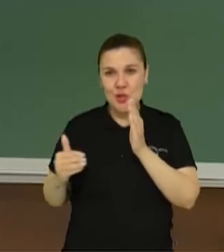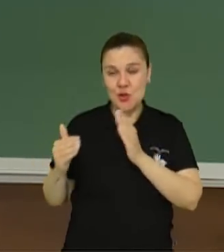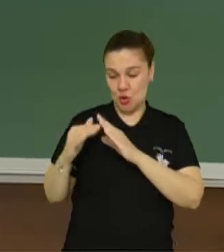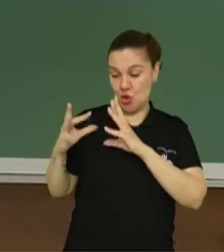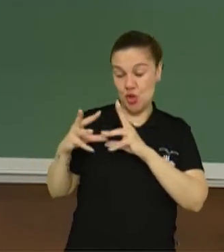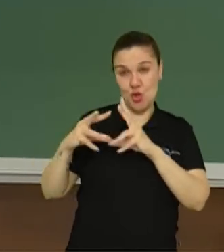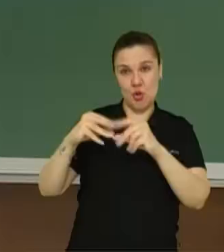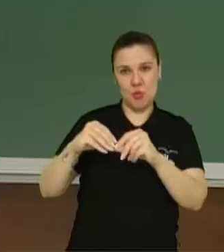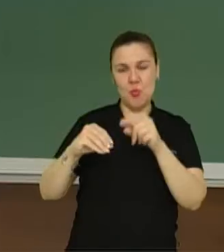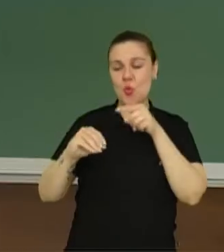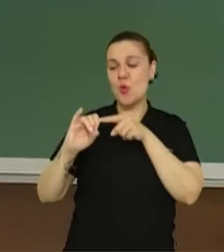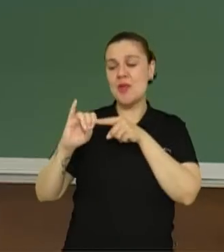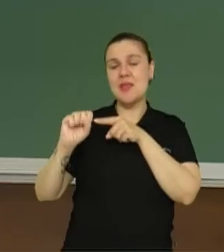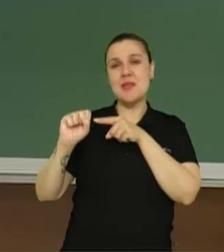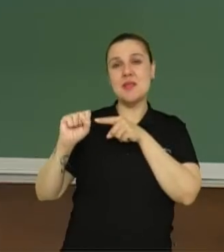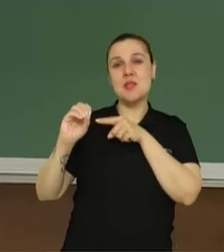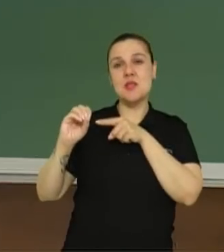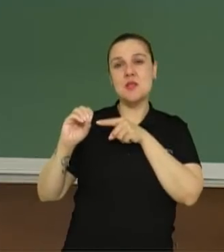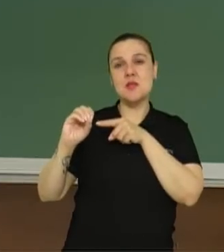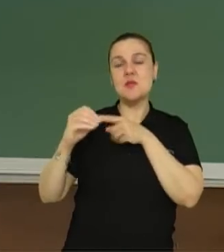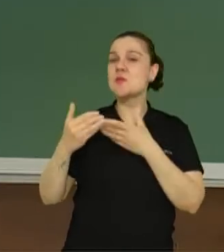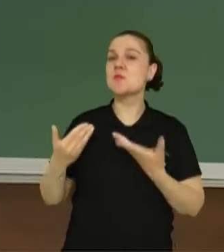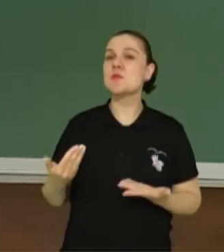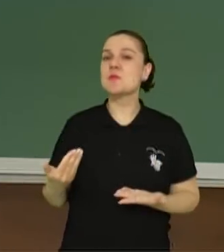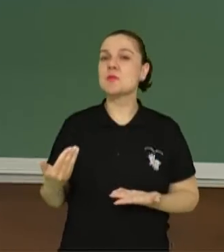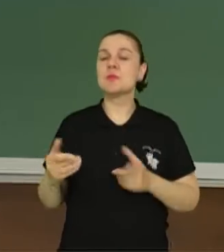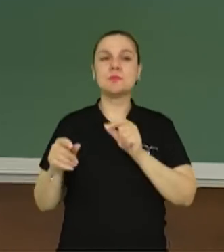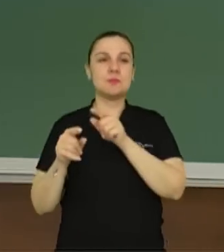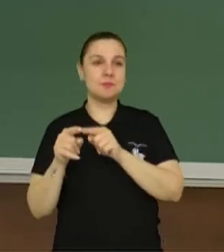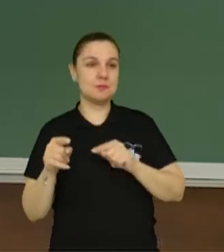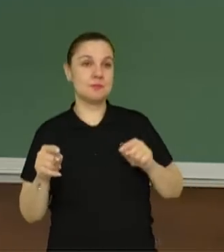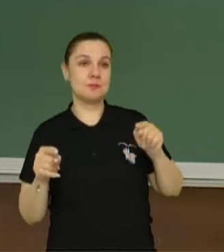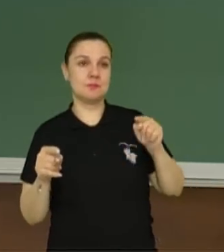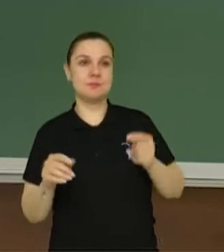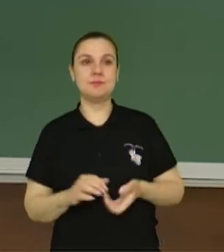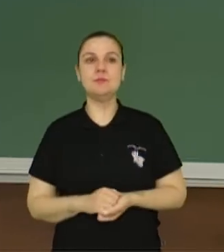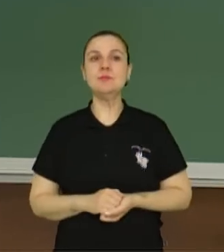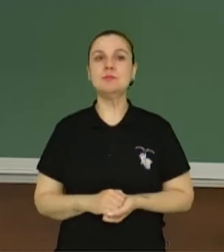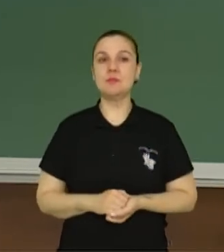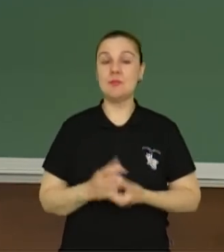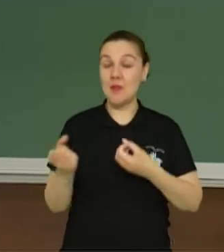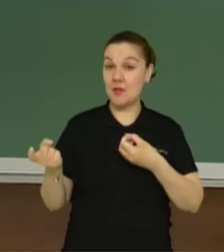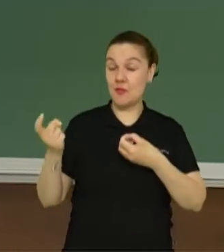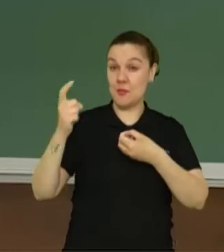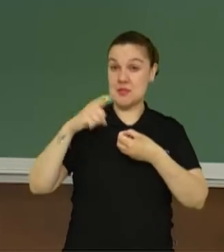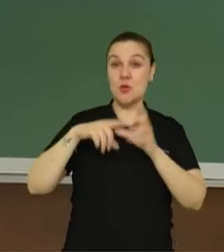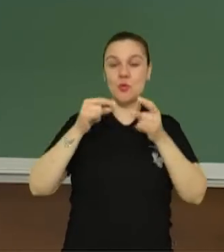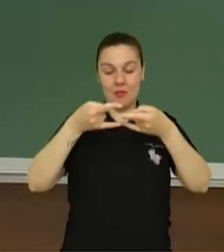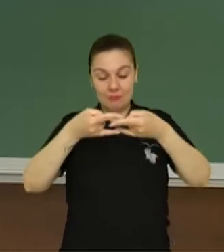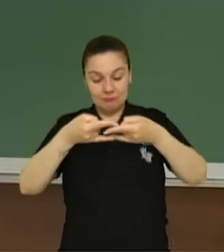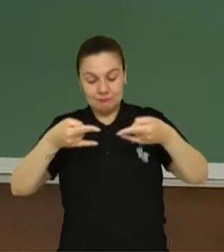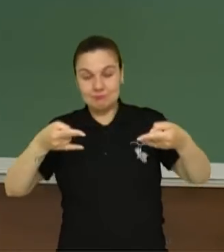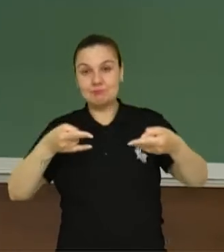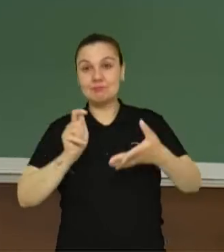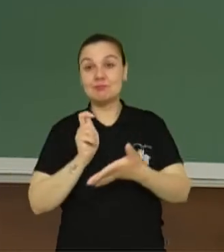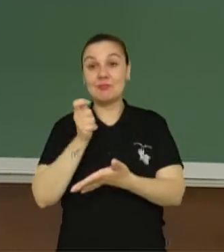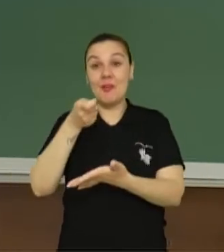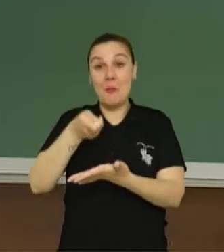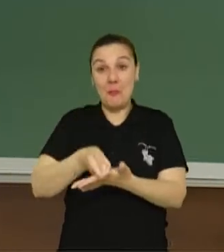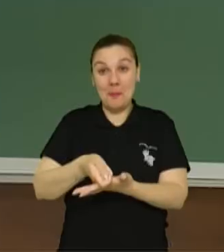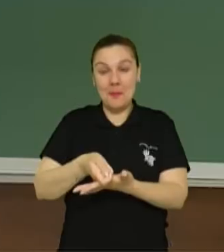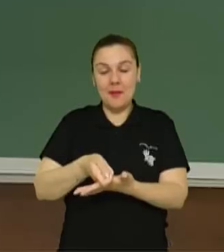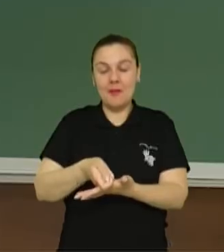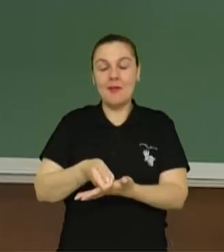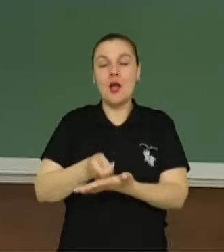todo mundo. O que será que é isso vale para todo mundo? Ele retoma a informação de que as